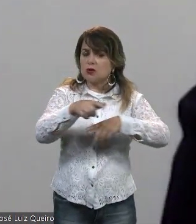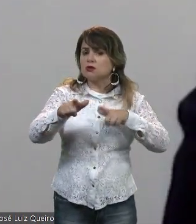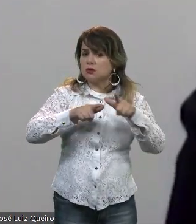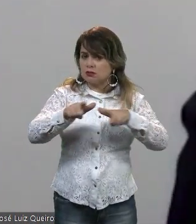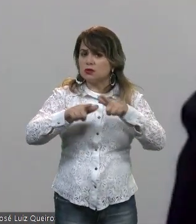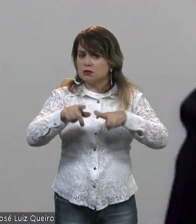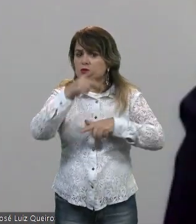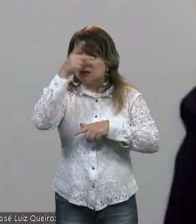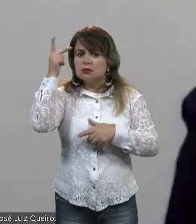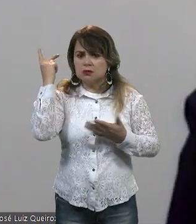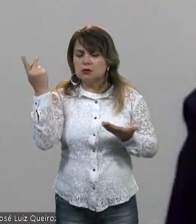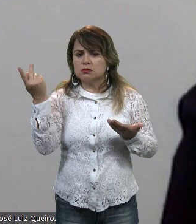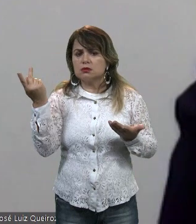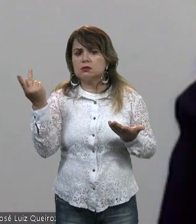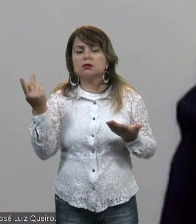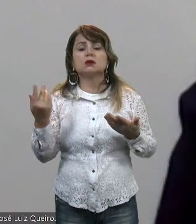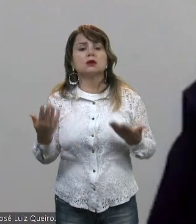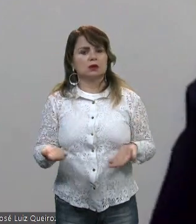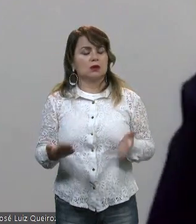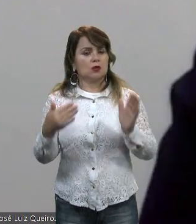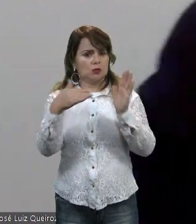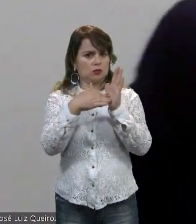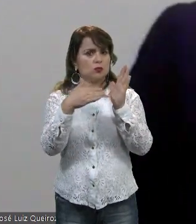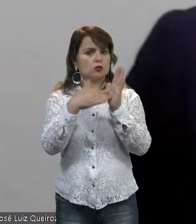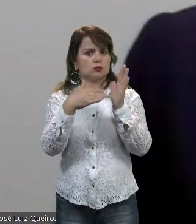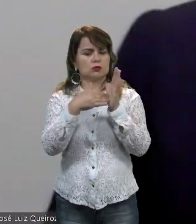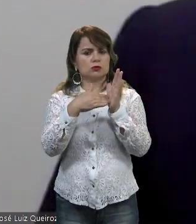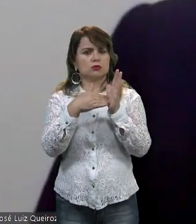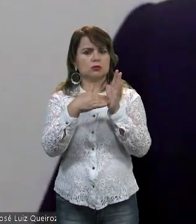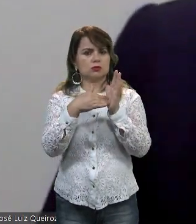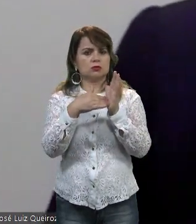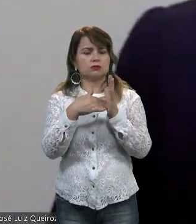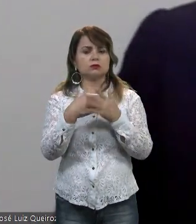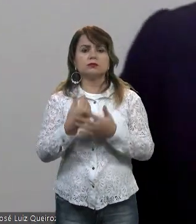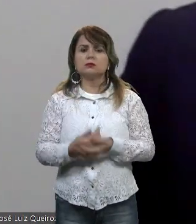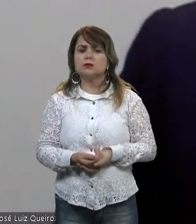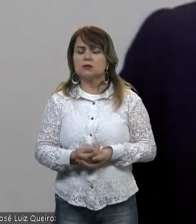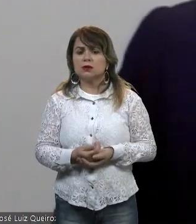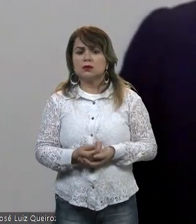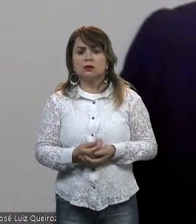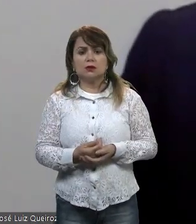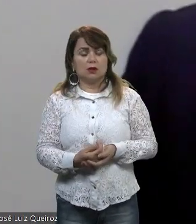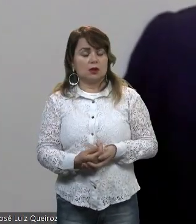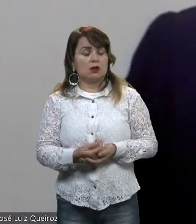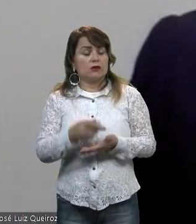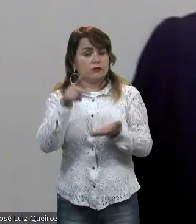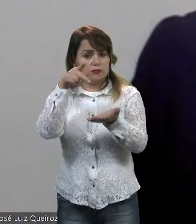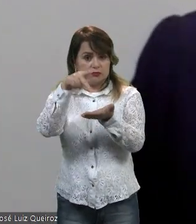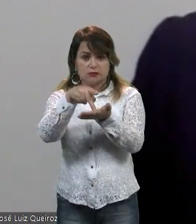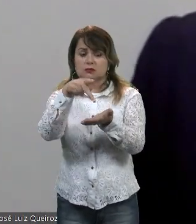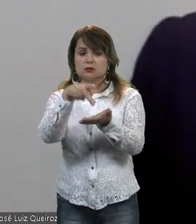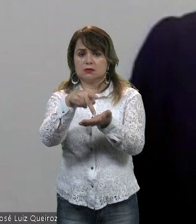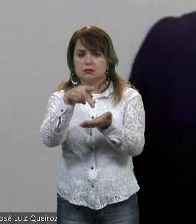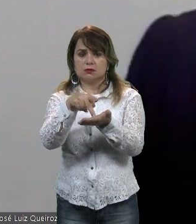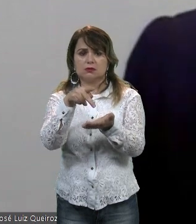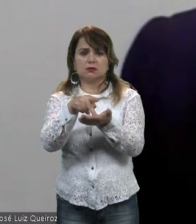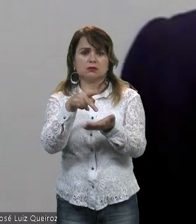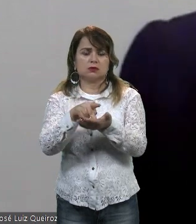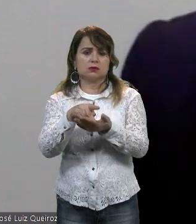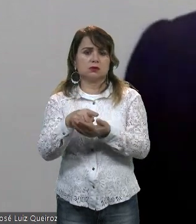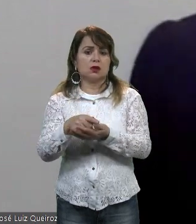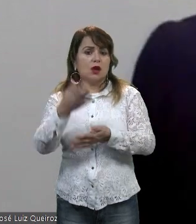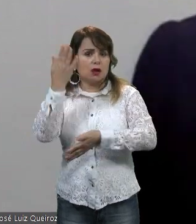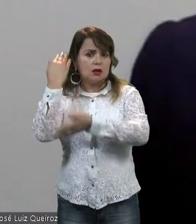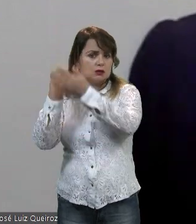trabalhando. Em segundo e último lugar, presidente, eu confesso que aquela